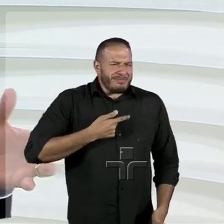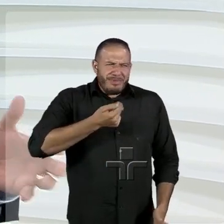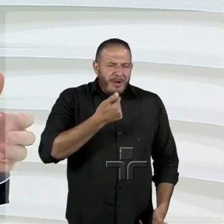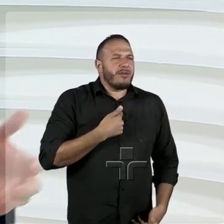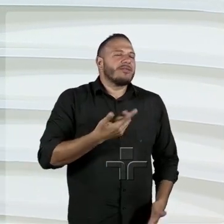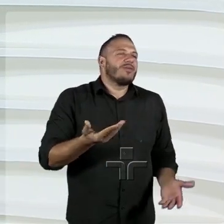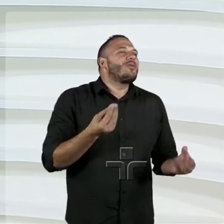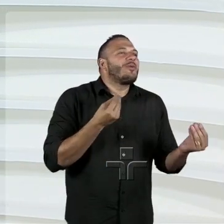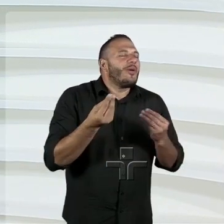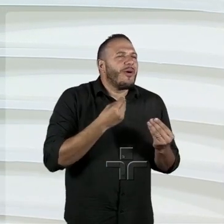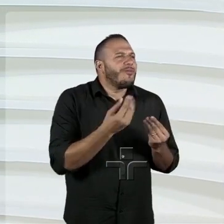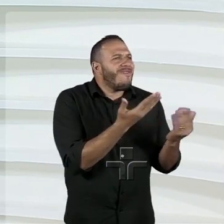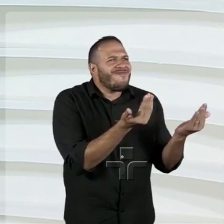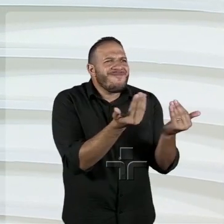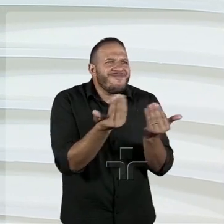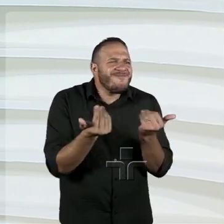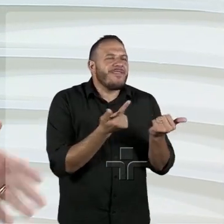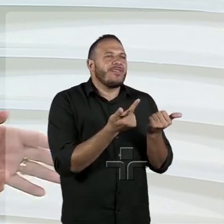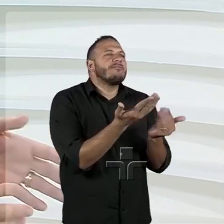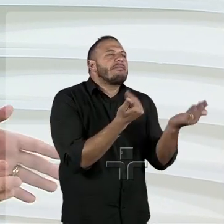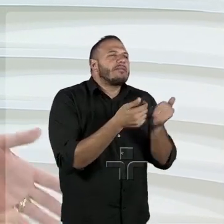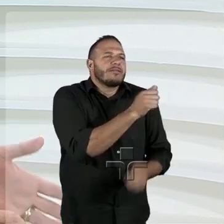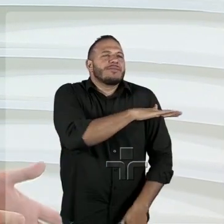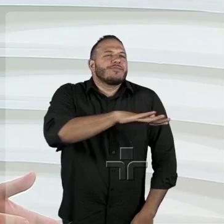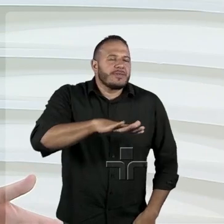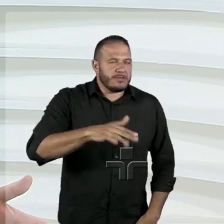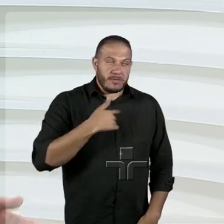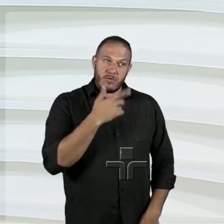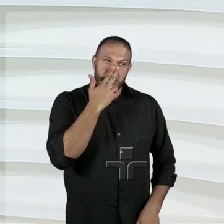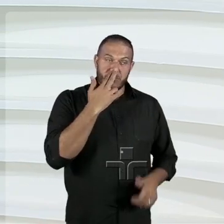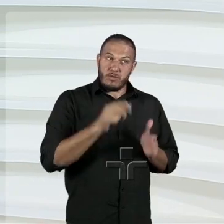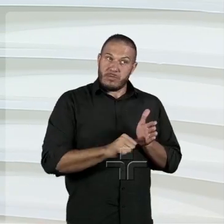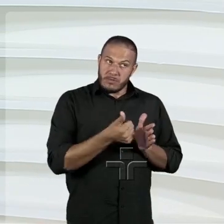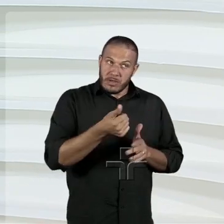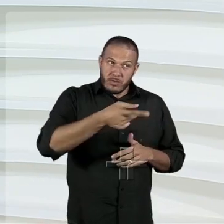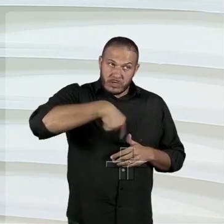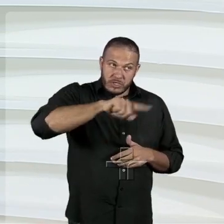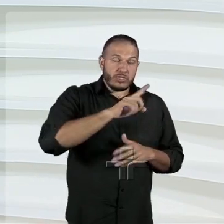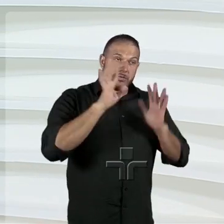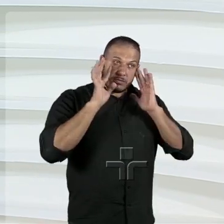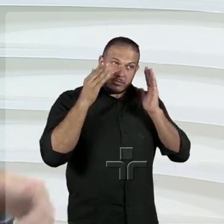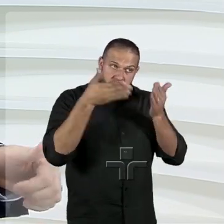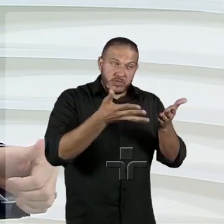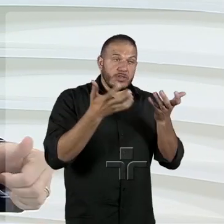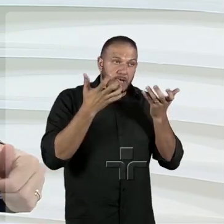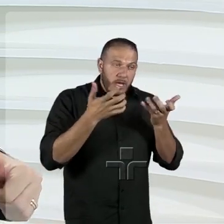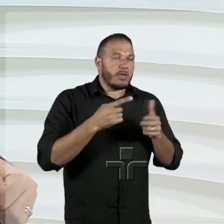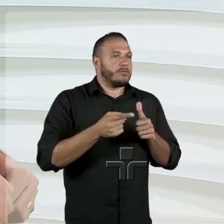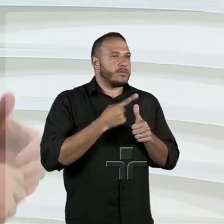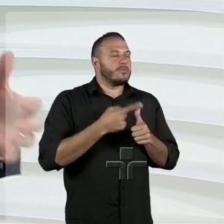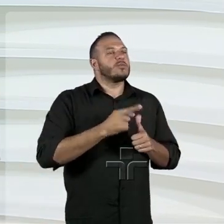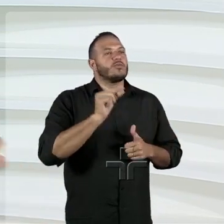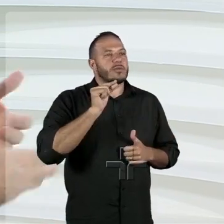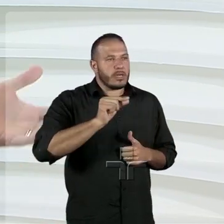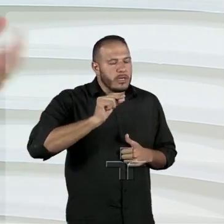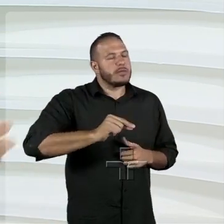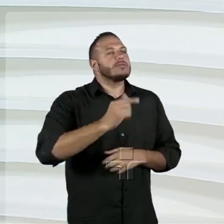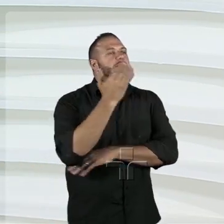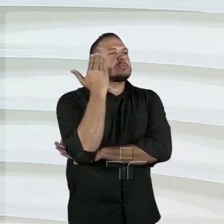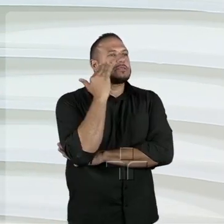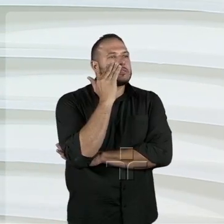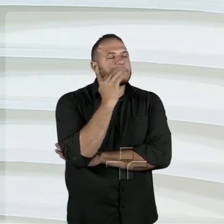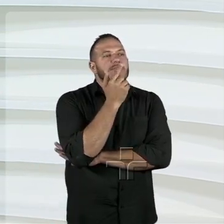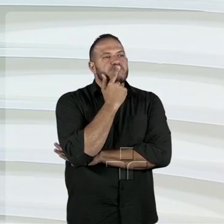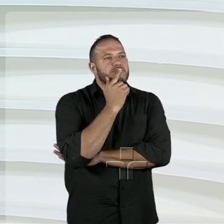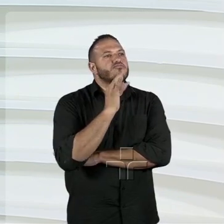Então, como ouvir e engajar o estudante? Eu acho que o primeiro passo que a gente tem buscado fazer é ler, entender tudo